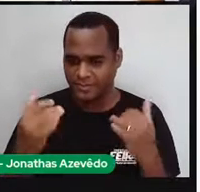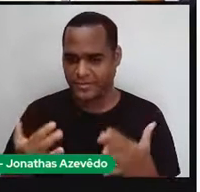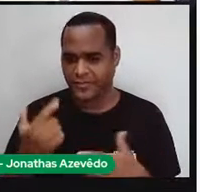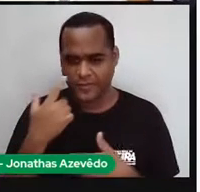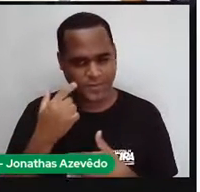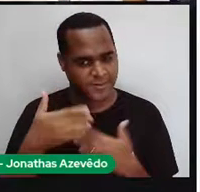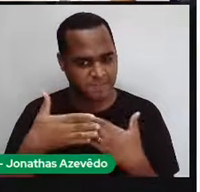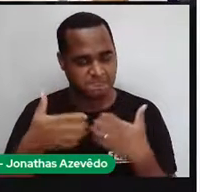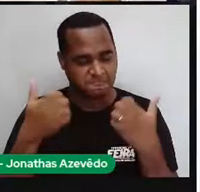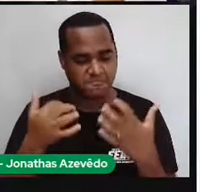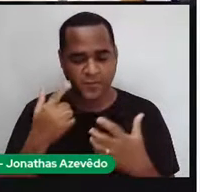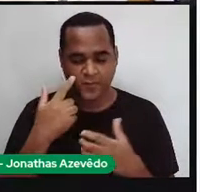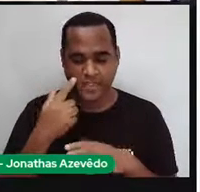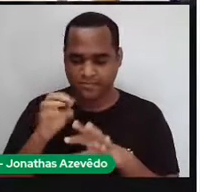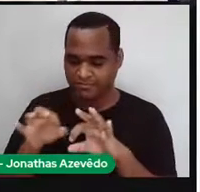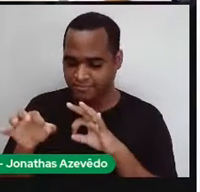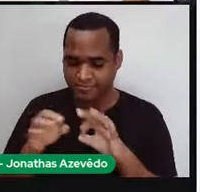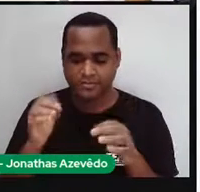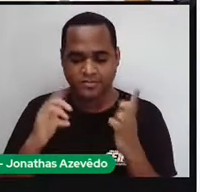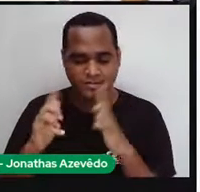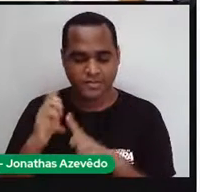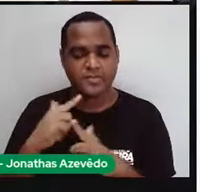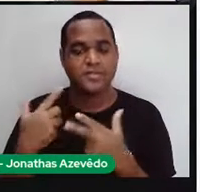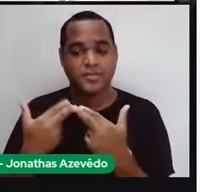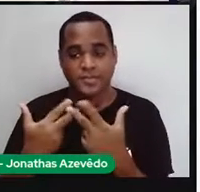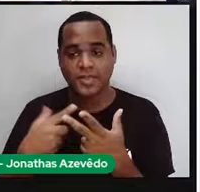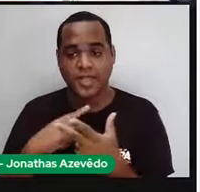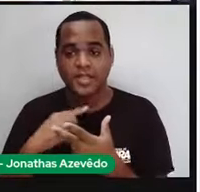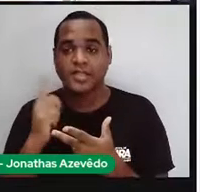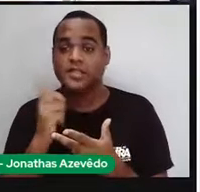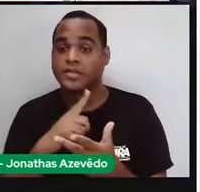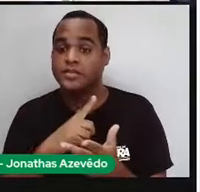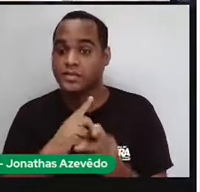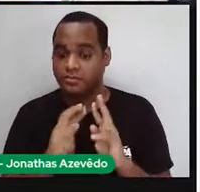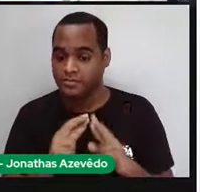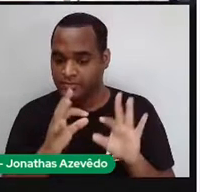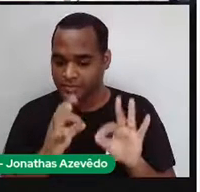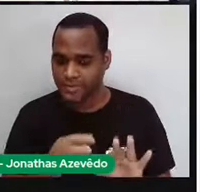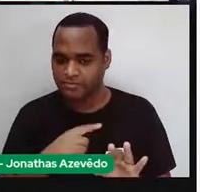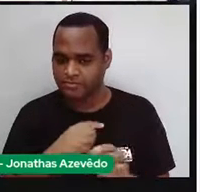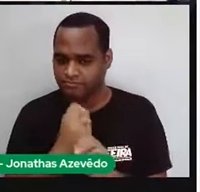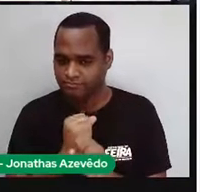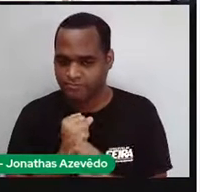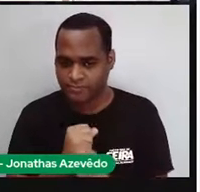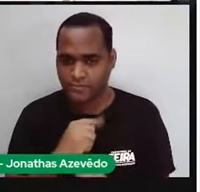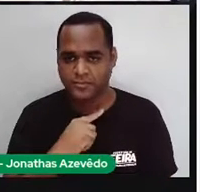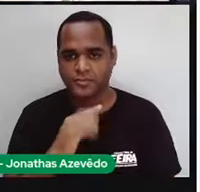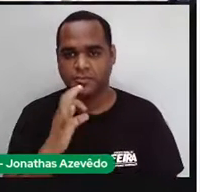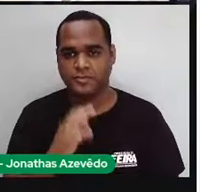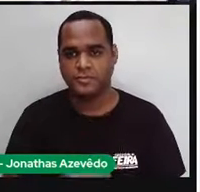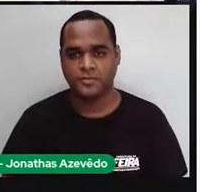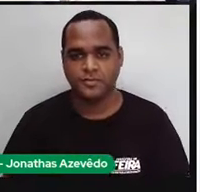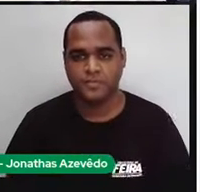fazer aqui e você conferir aí se De fato deu o resultado correto